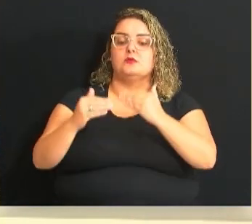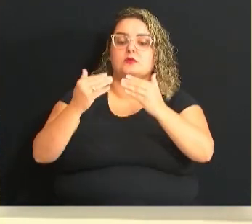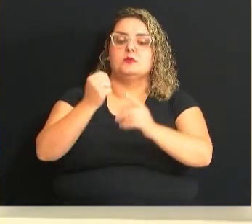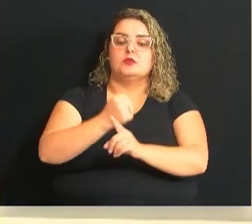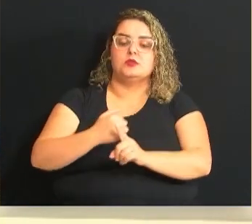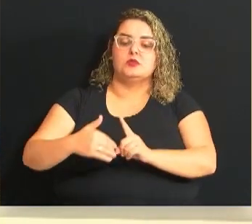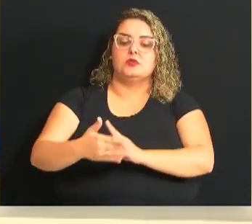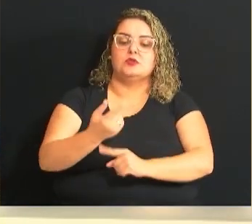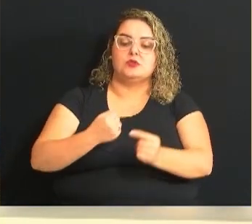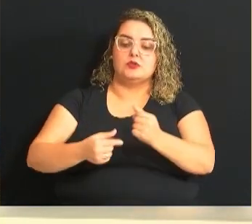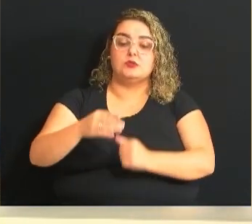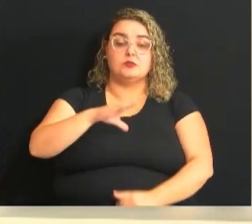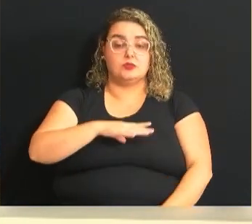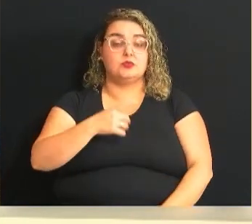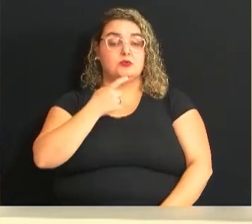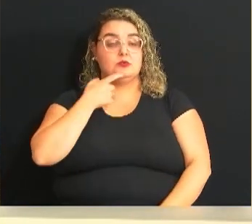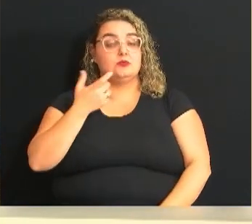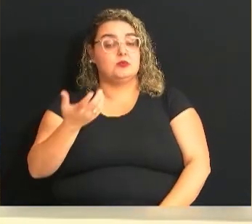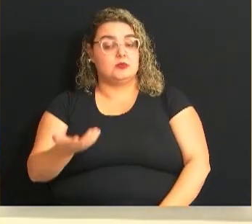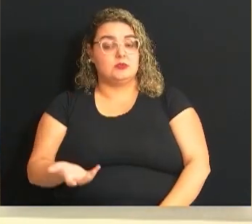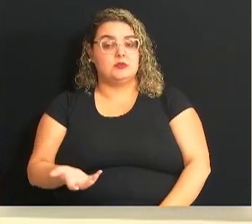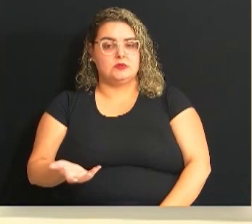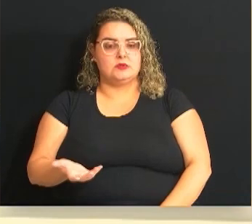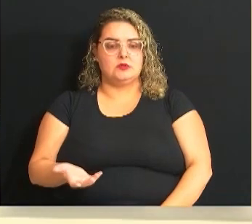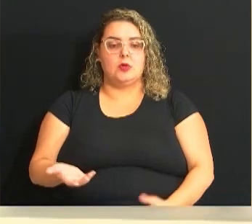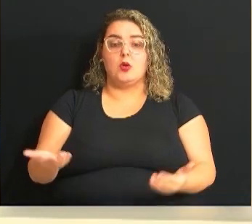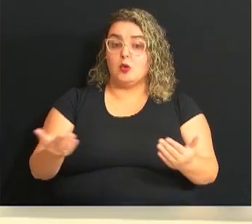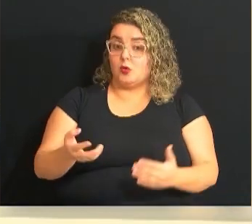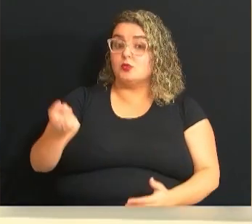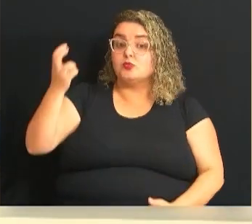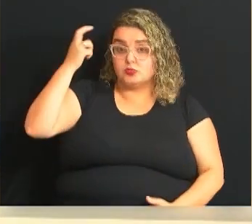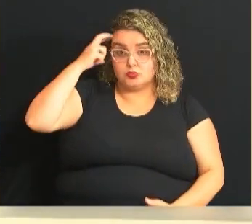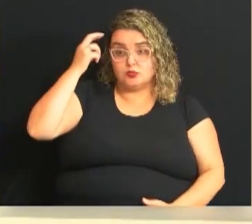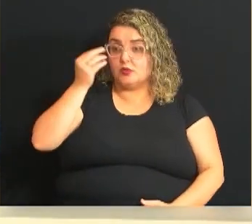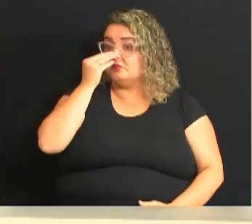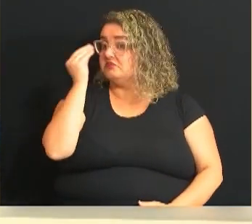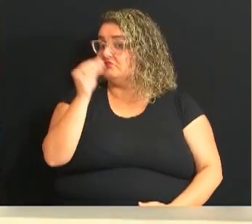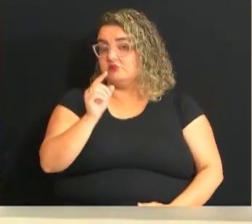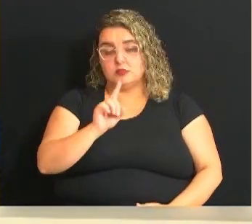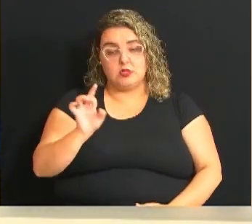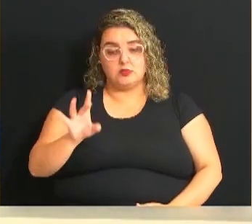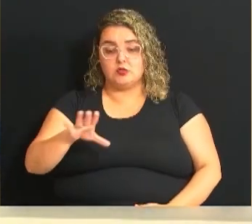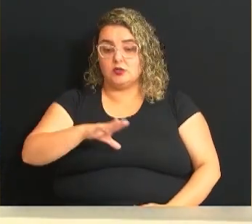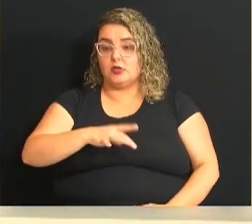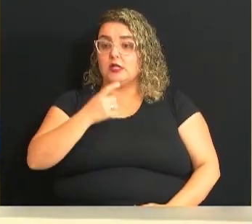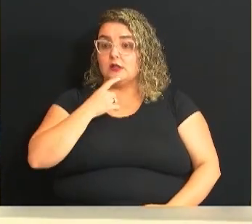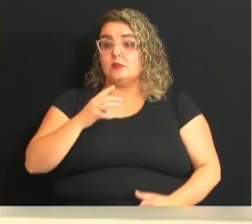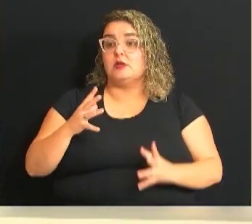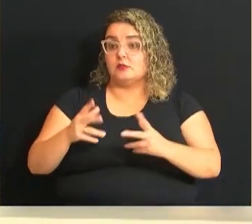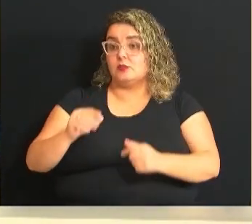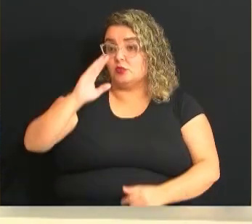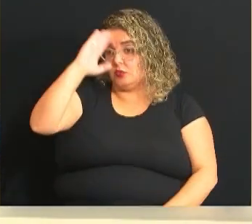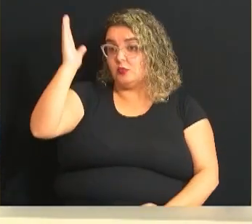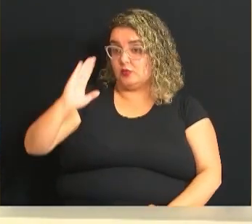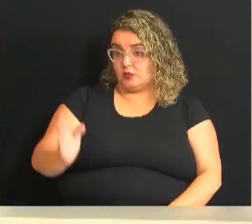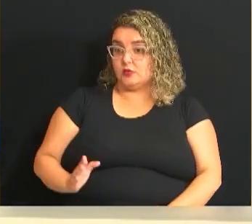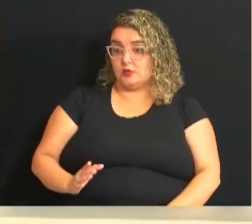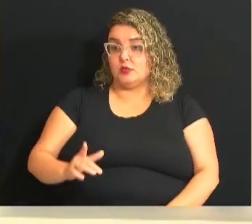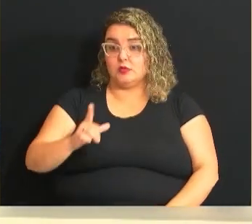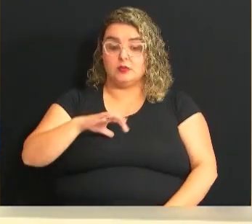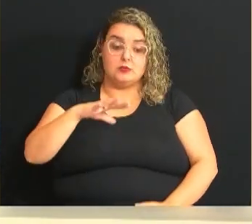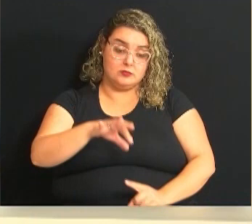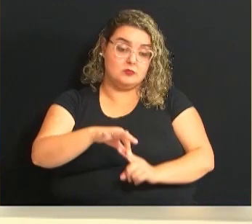cidade. Então hoje a cultura está totalmente esquecida, não só em Campinas como no Brasil, né? A gente tem